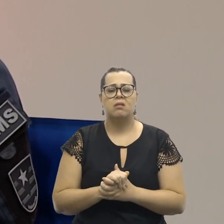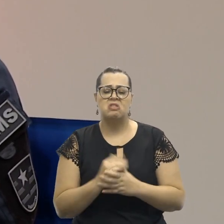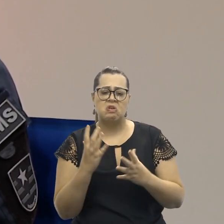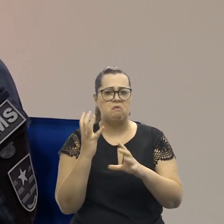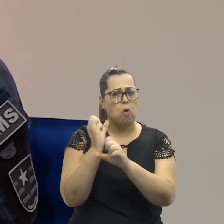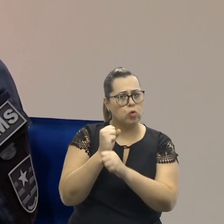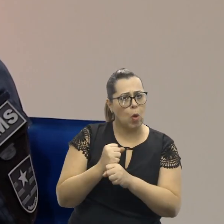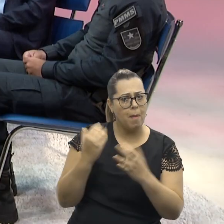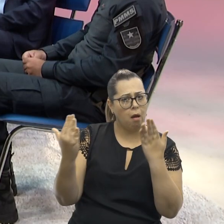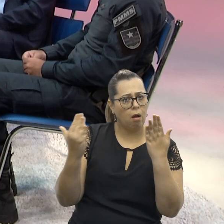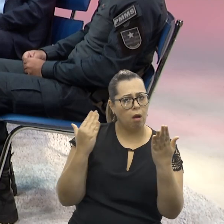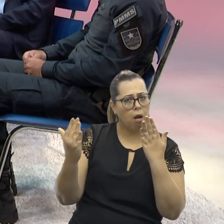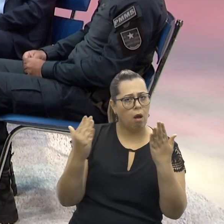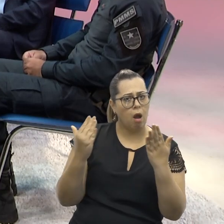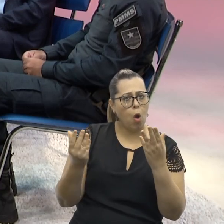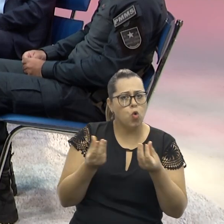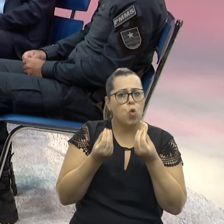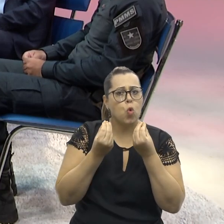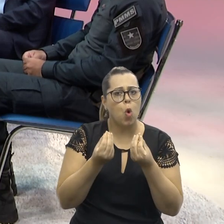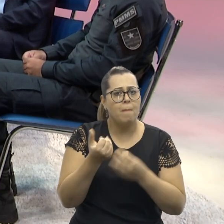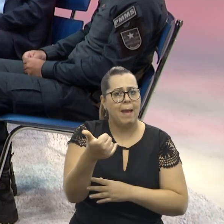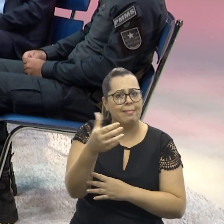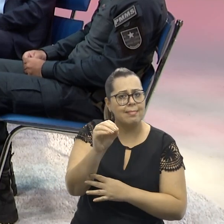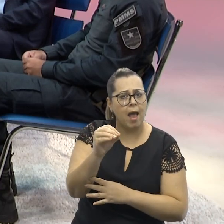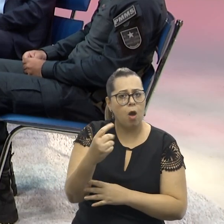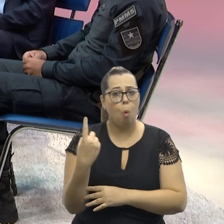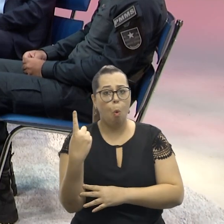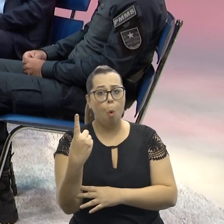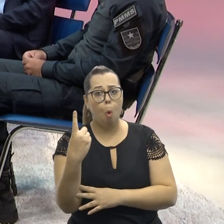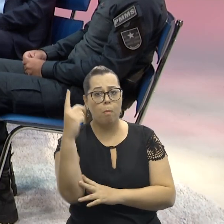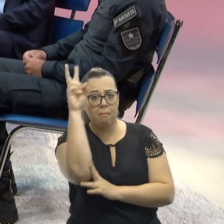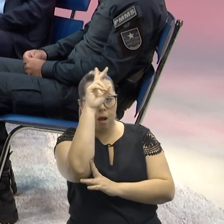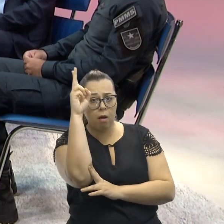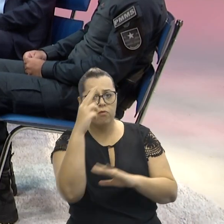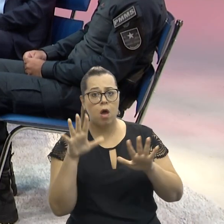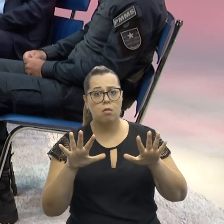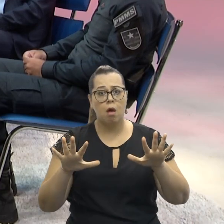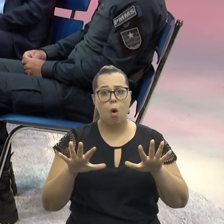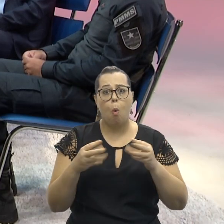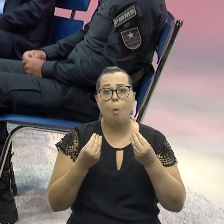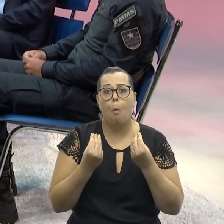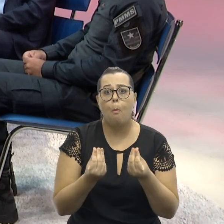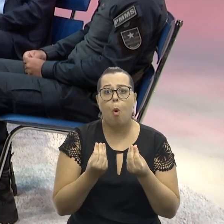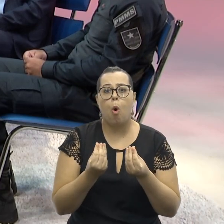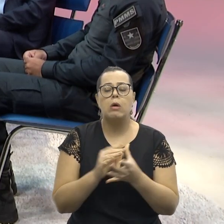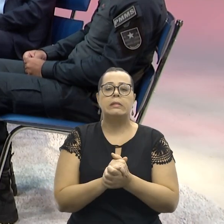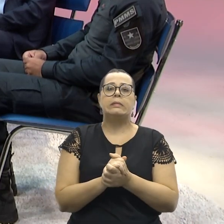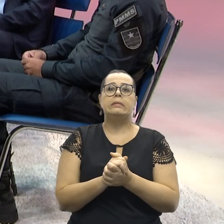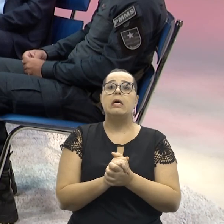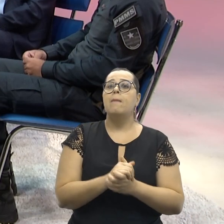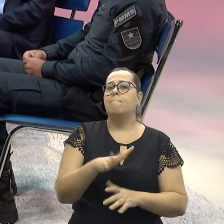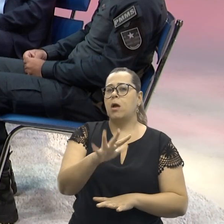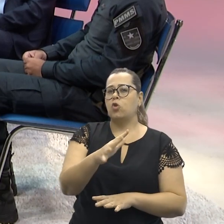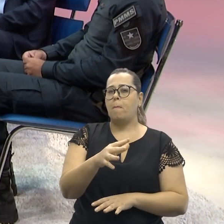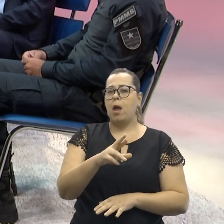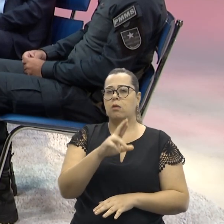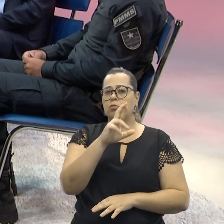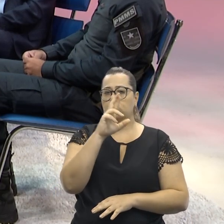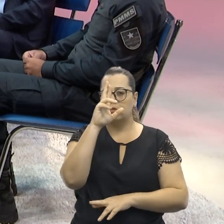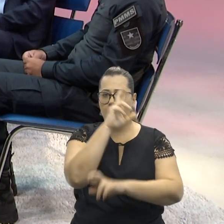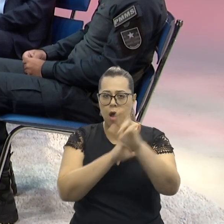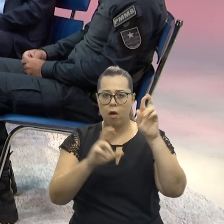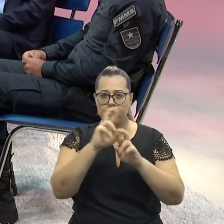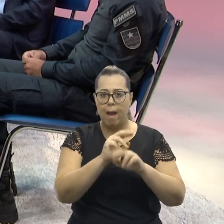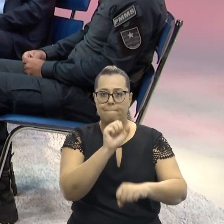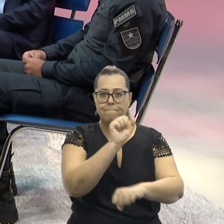gente, em um dia de blitz de lei seca, a gente aborda em torno de 450 a 500 pessoas, veículos. E a